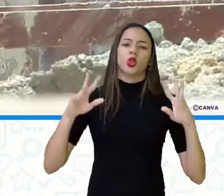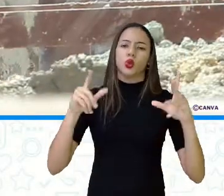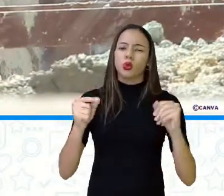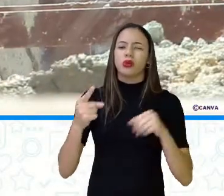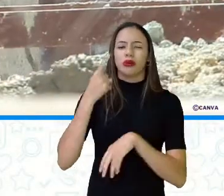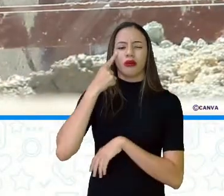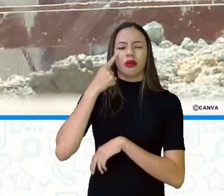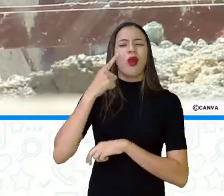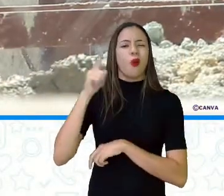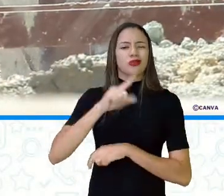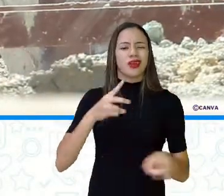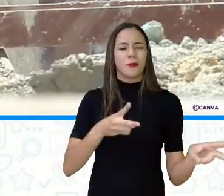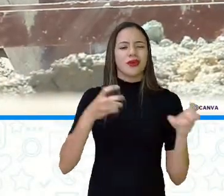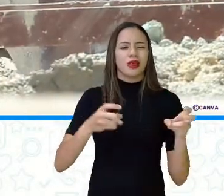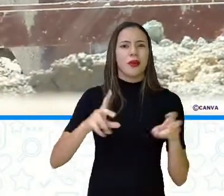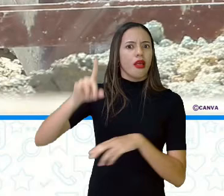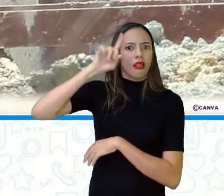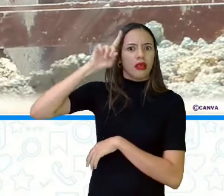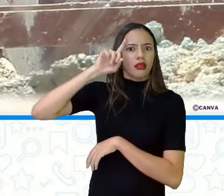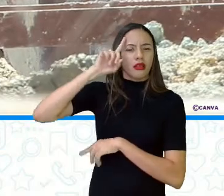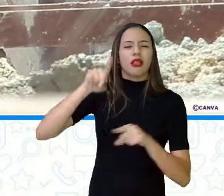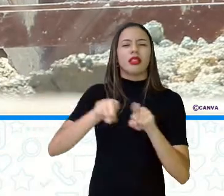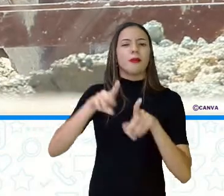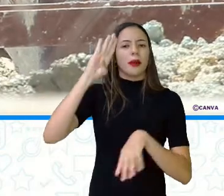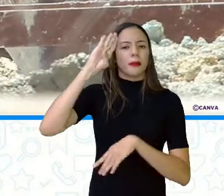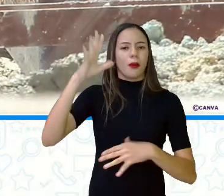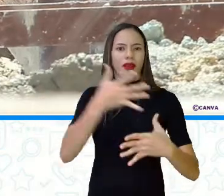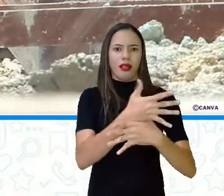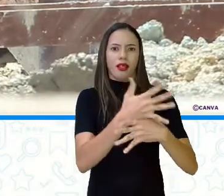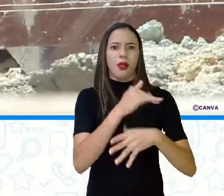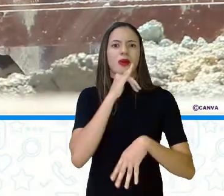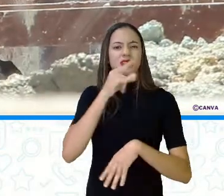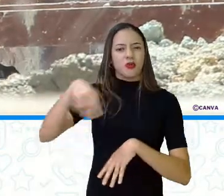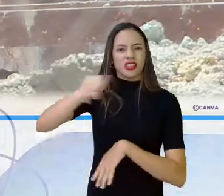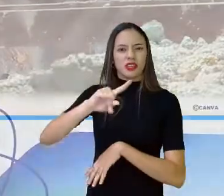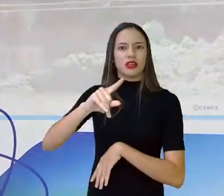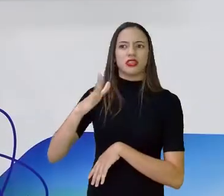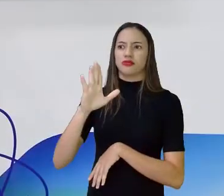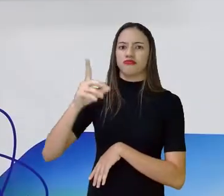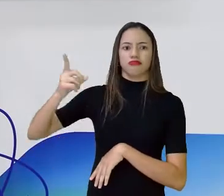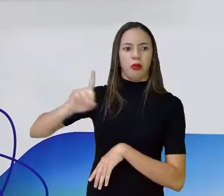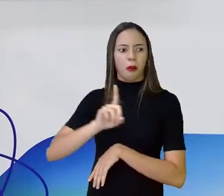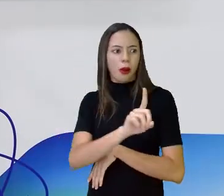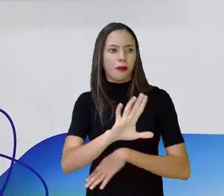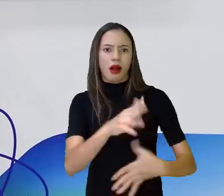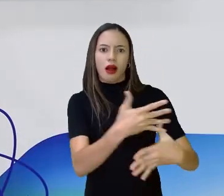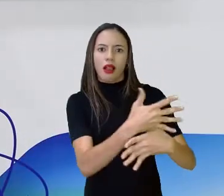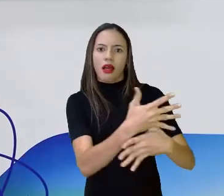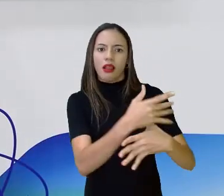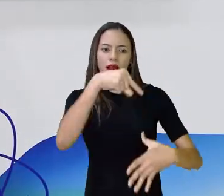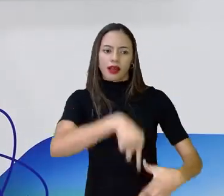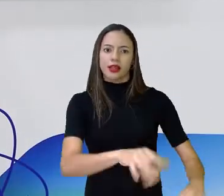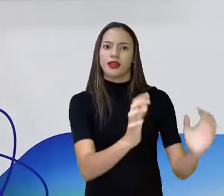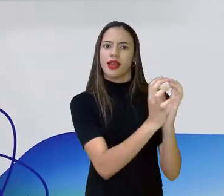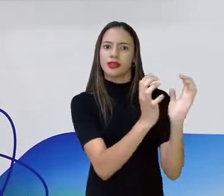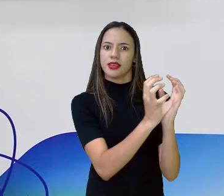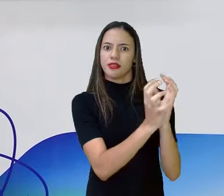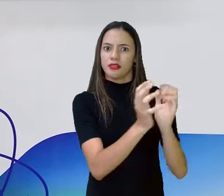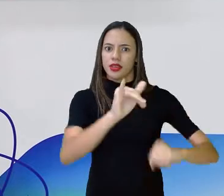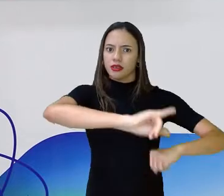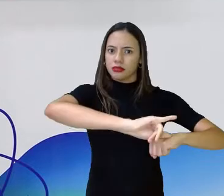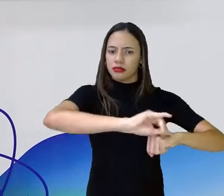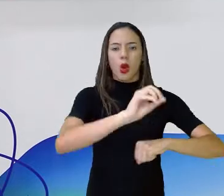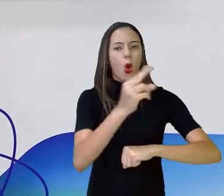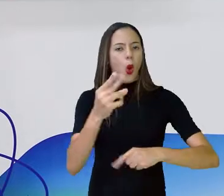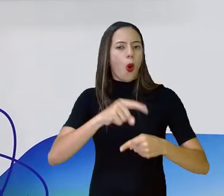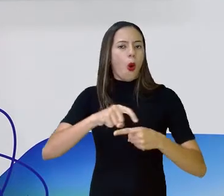dia e até nas grandes cidades, se você circular aqui pelo centro do Recife ou em bairros próximos aqui do centro do Recife, você